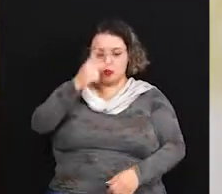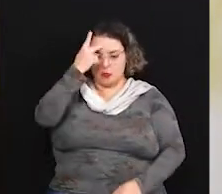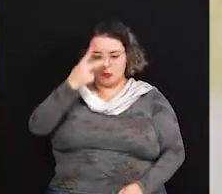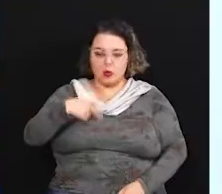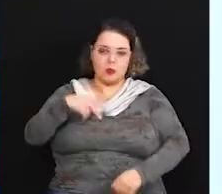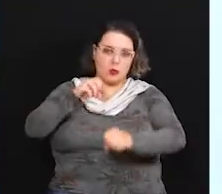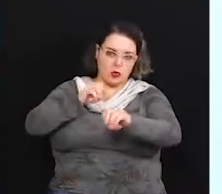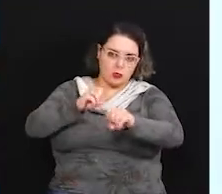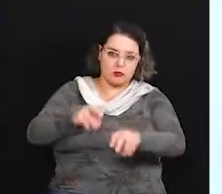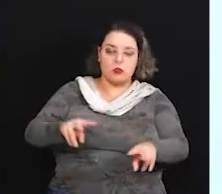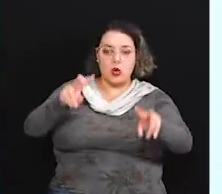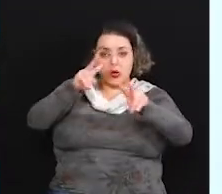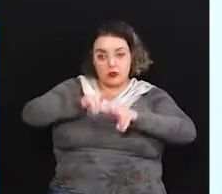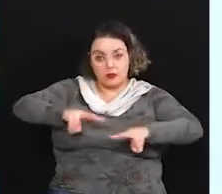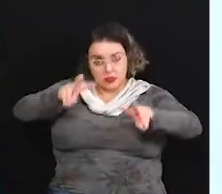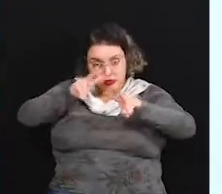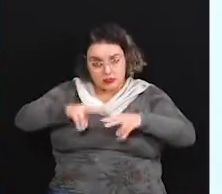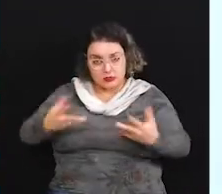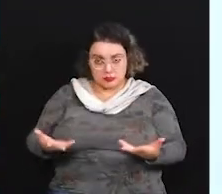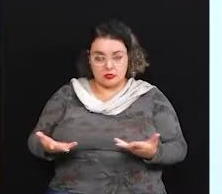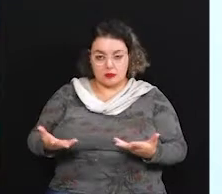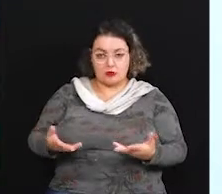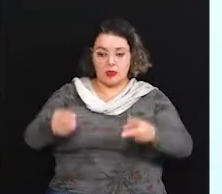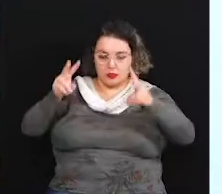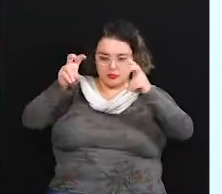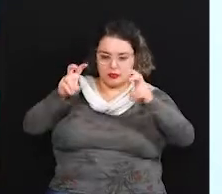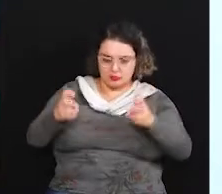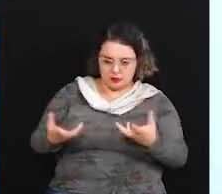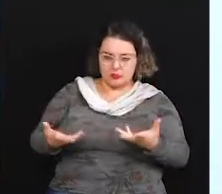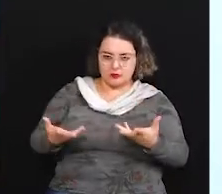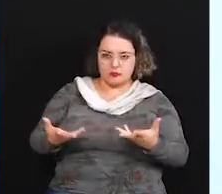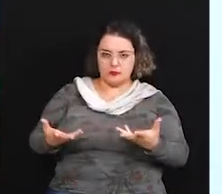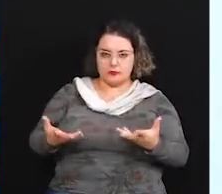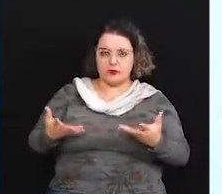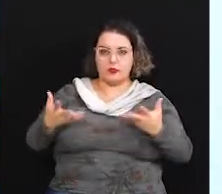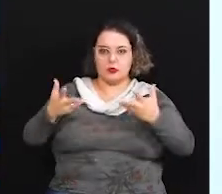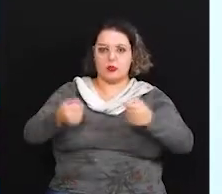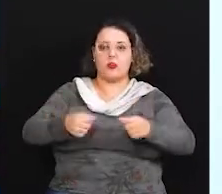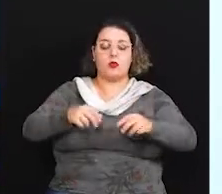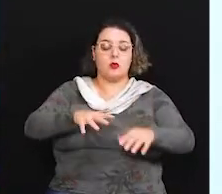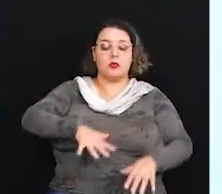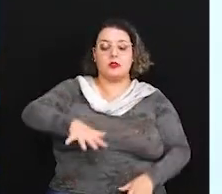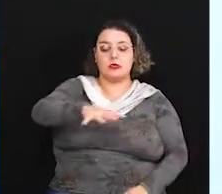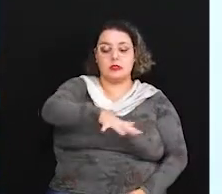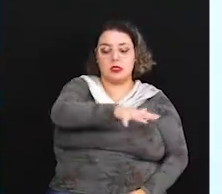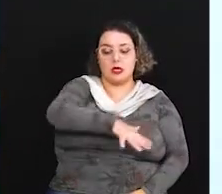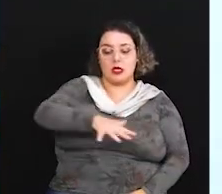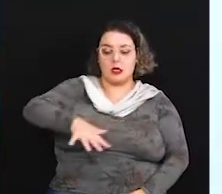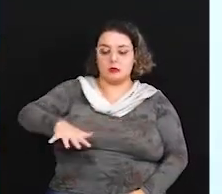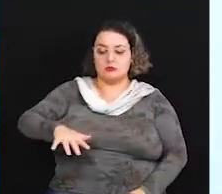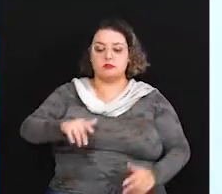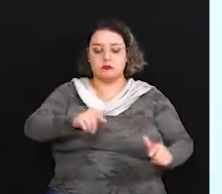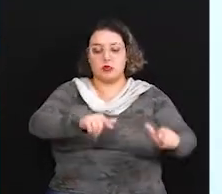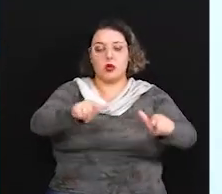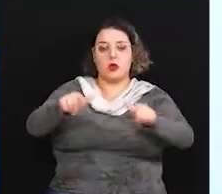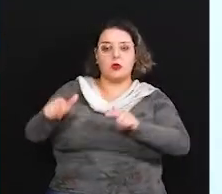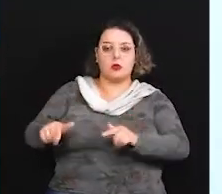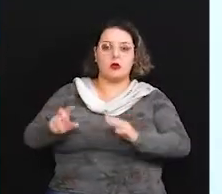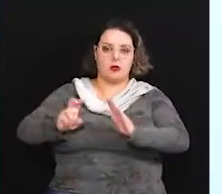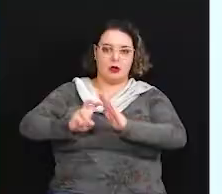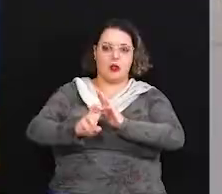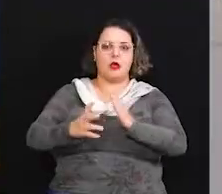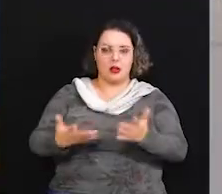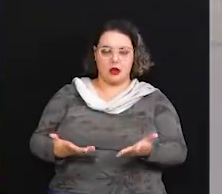né? Então a gente visa muito essa questão, em todos os aspectos, em todos os espaços